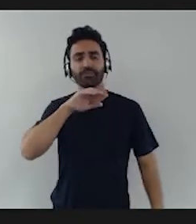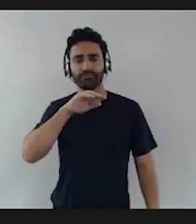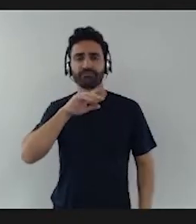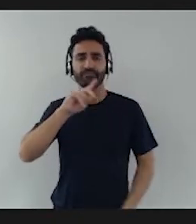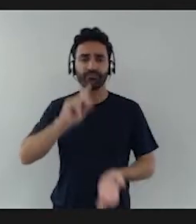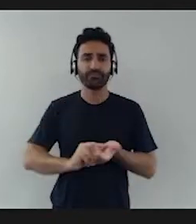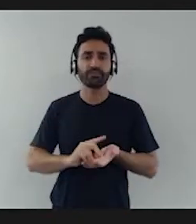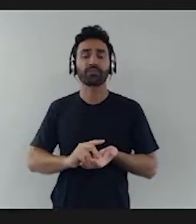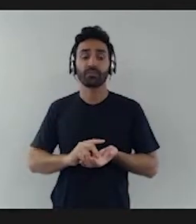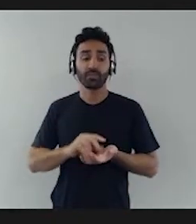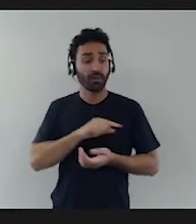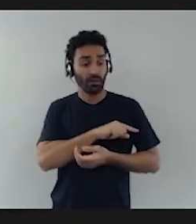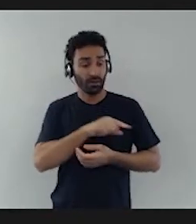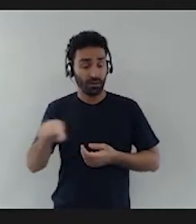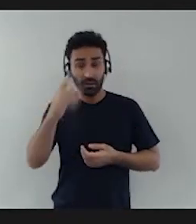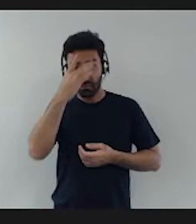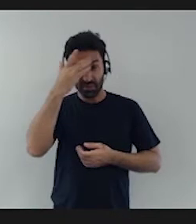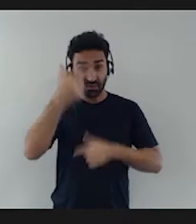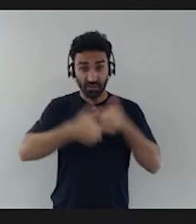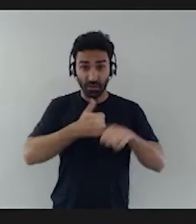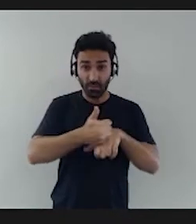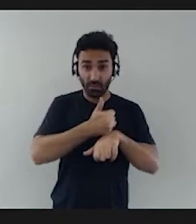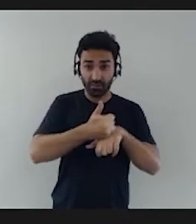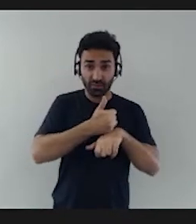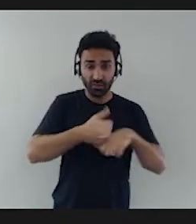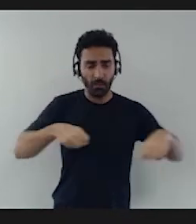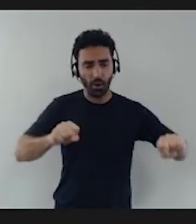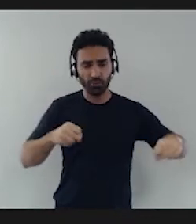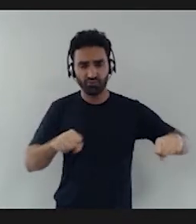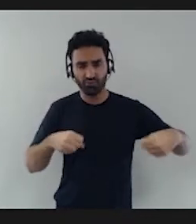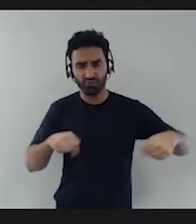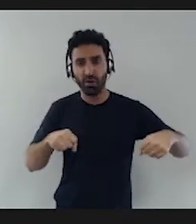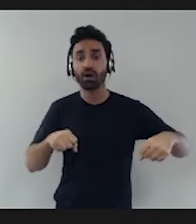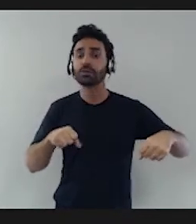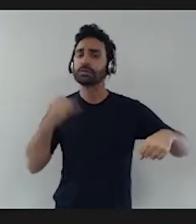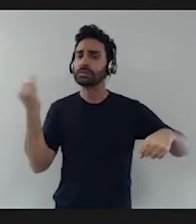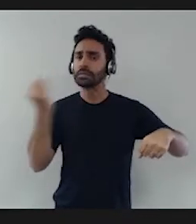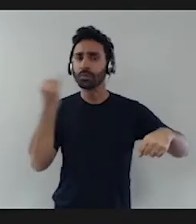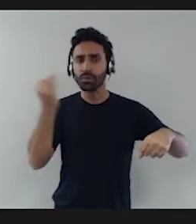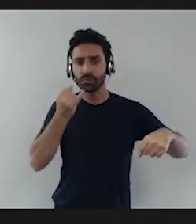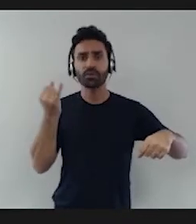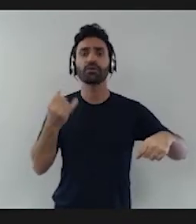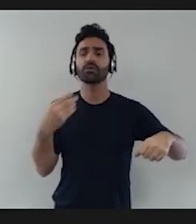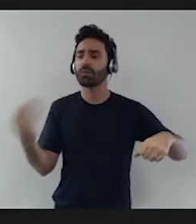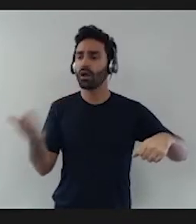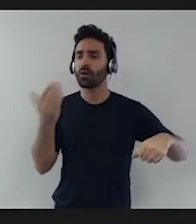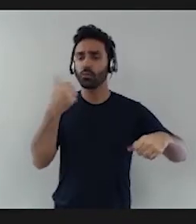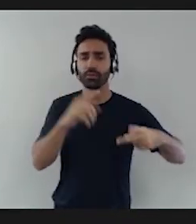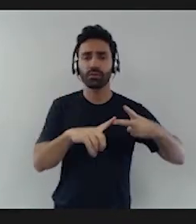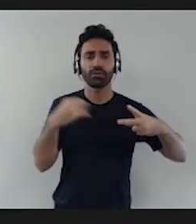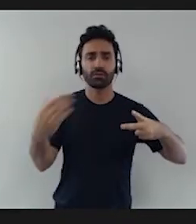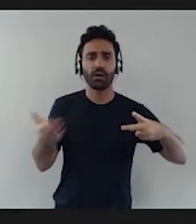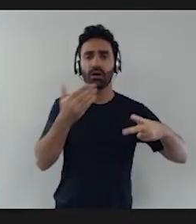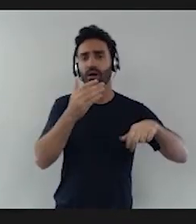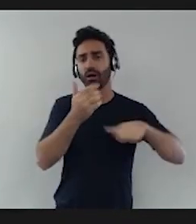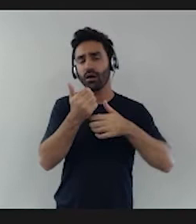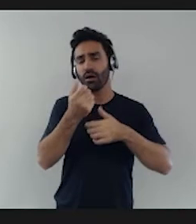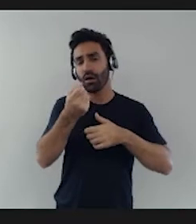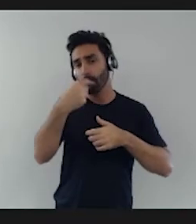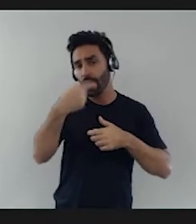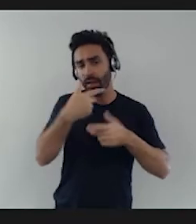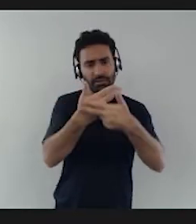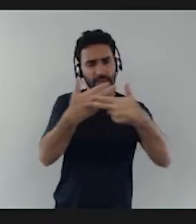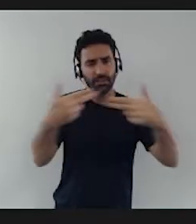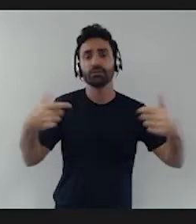quanto eles foram fundamentais para assistir essas pessoas que estavam em casa, com comida, com remédios.